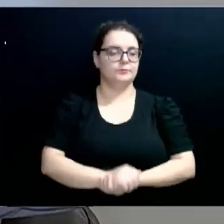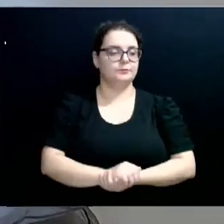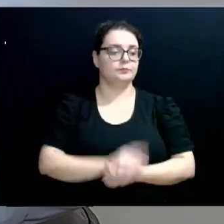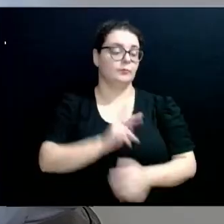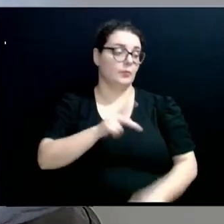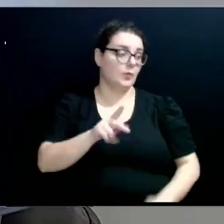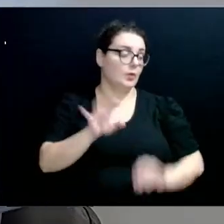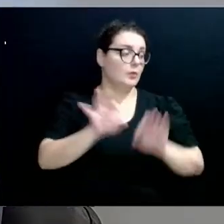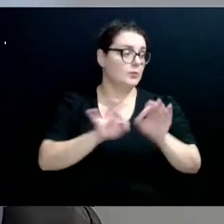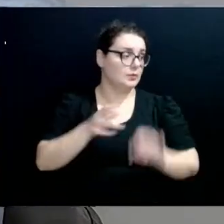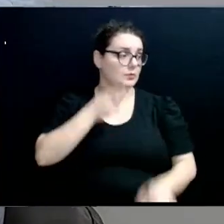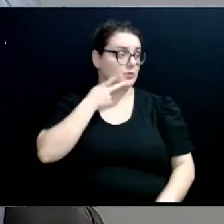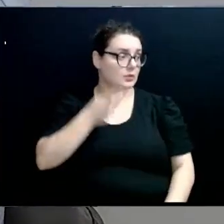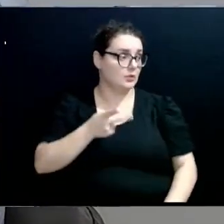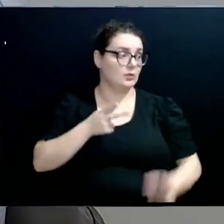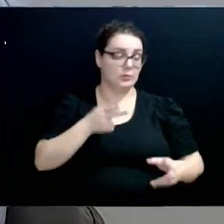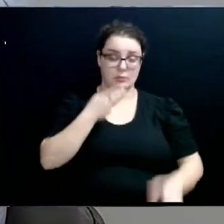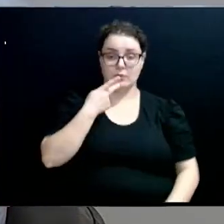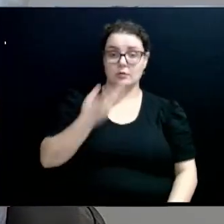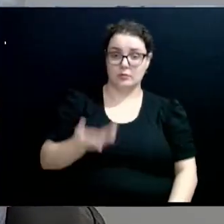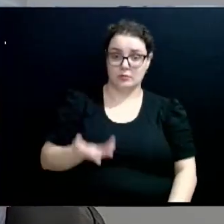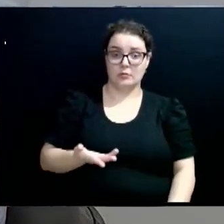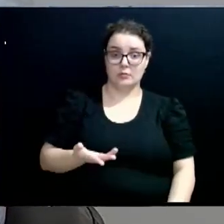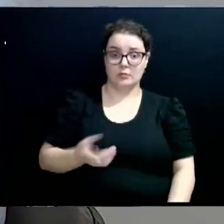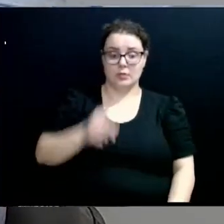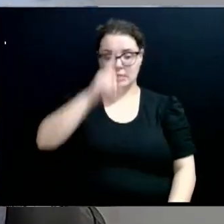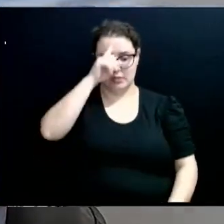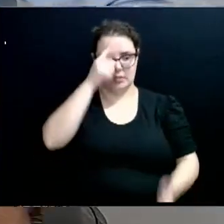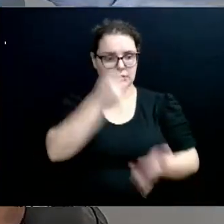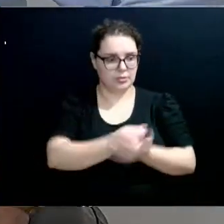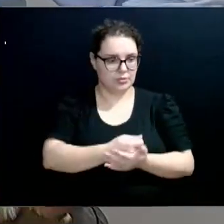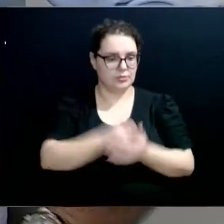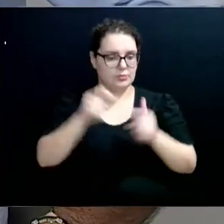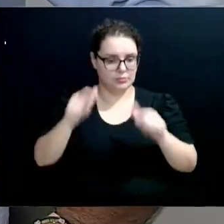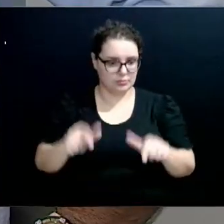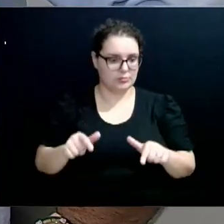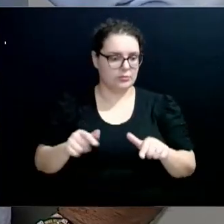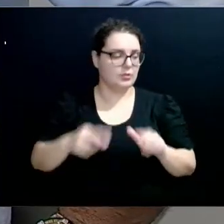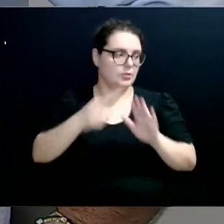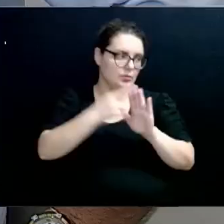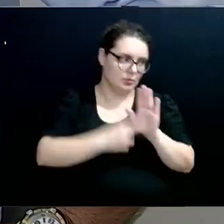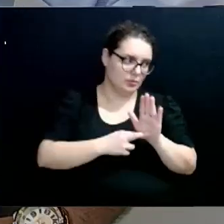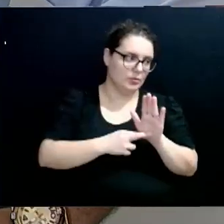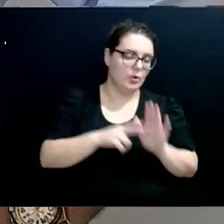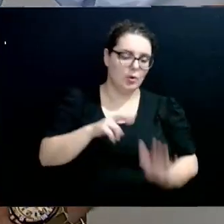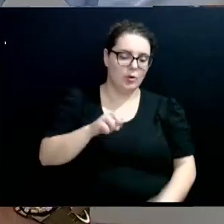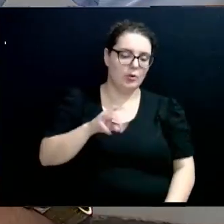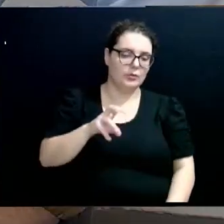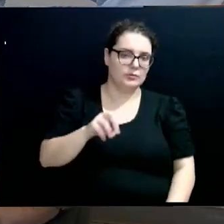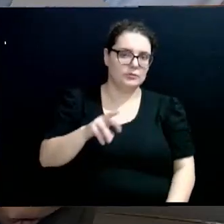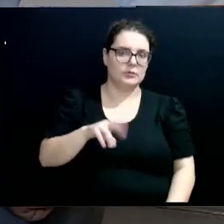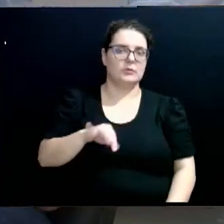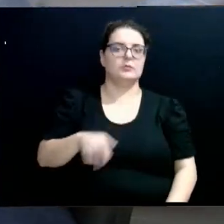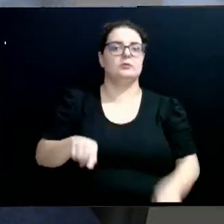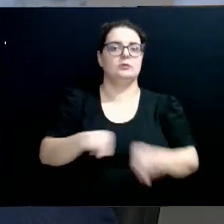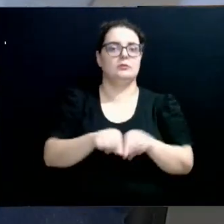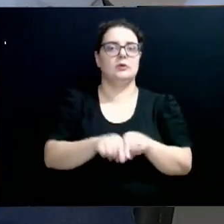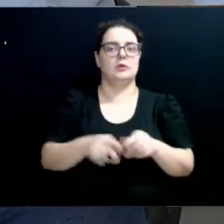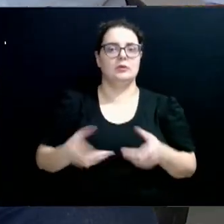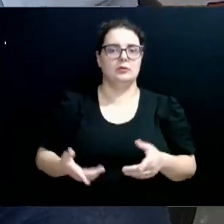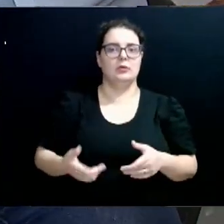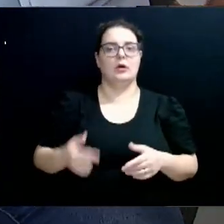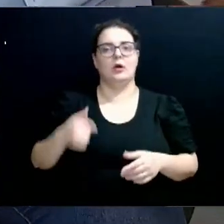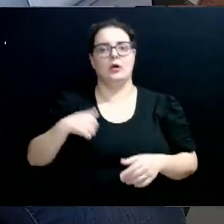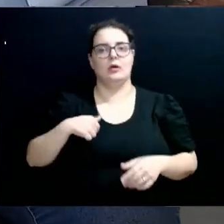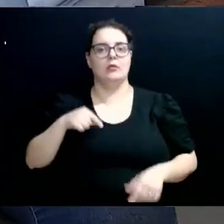E, professora, nesse planejamento que a gente está falando, né, como você falou, definir o destino, o roteiro é fundamental, né? Montar um roteirinho,